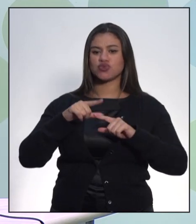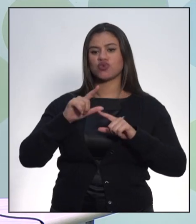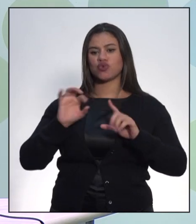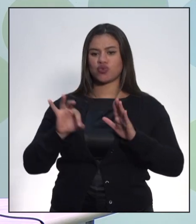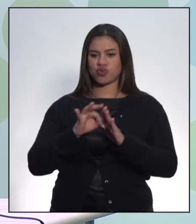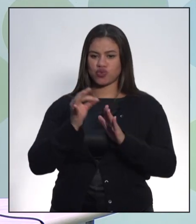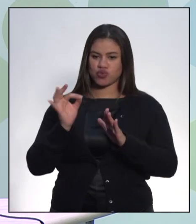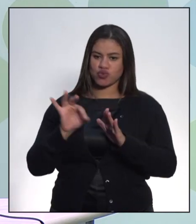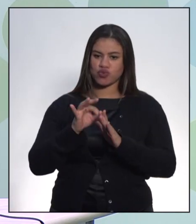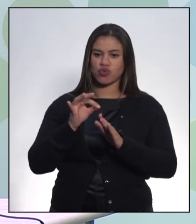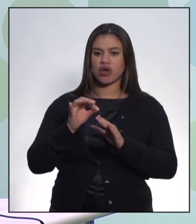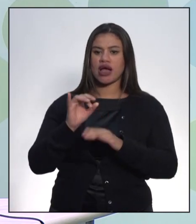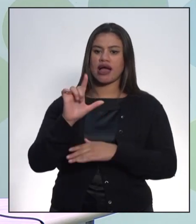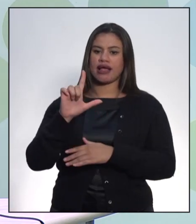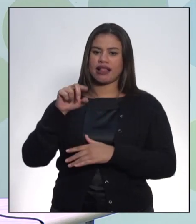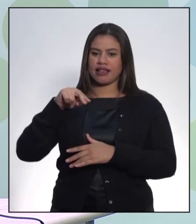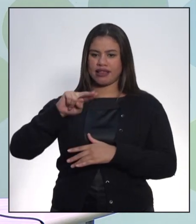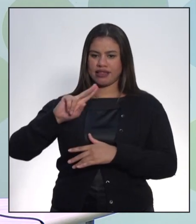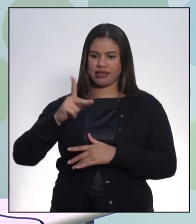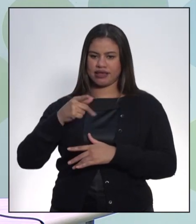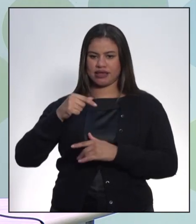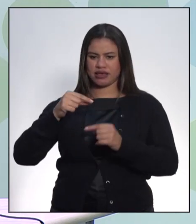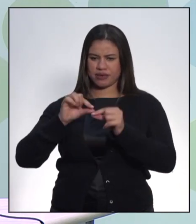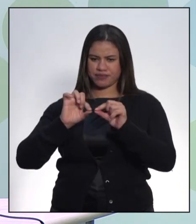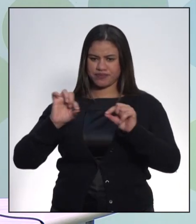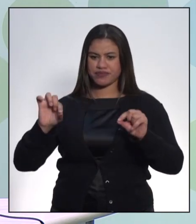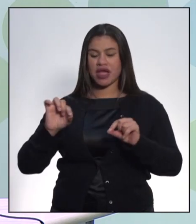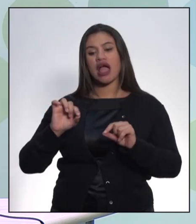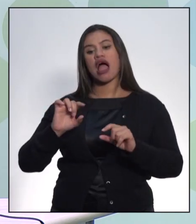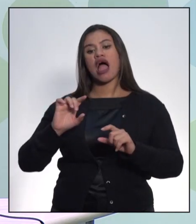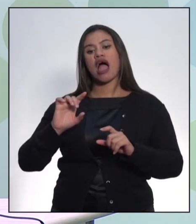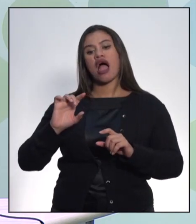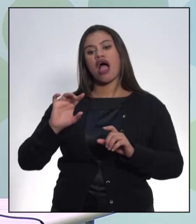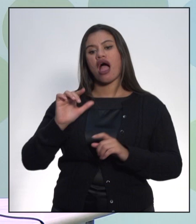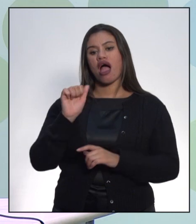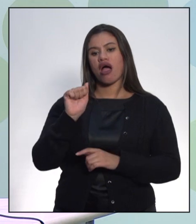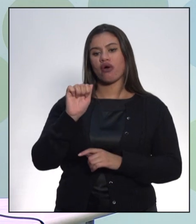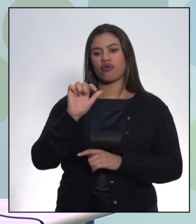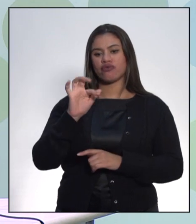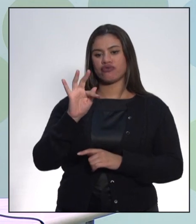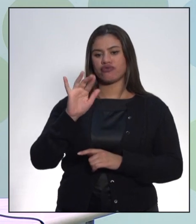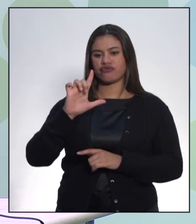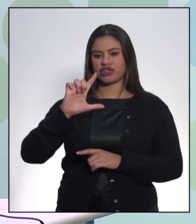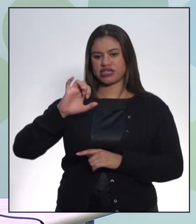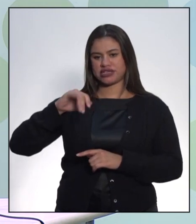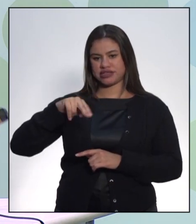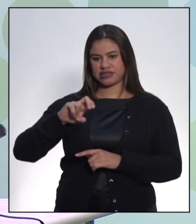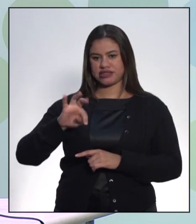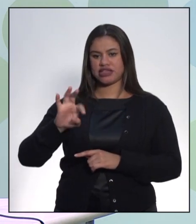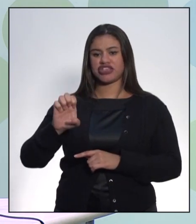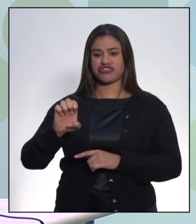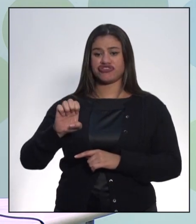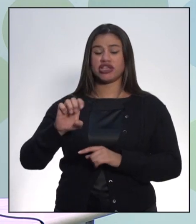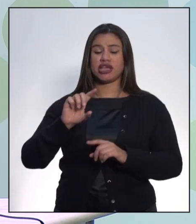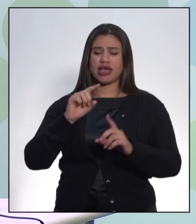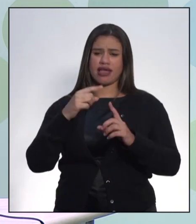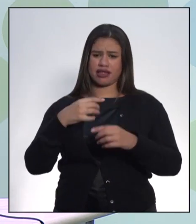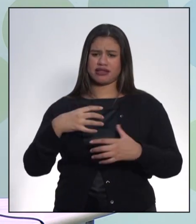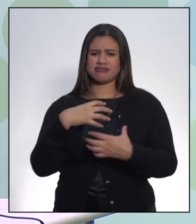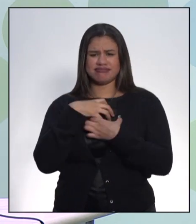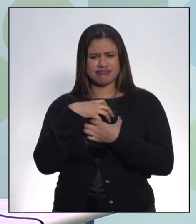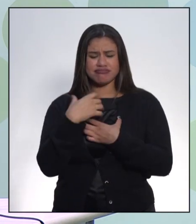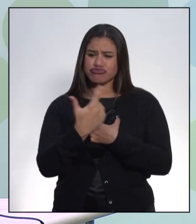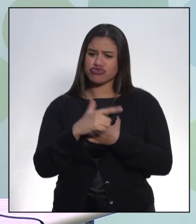agulha, o alfinete, tomam características humanas, né? A gente percebe isso em vários momentos, né? No